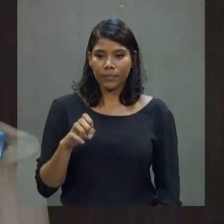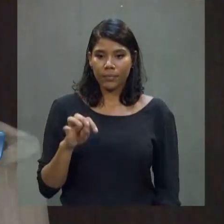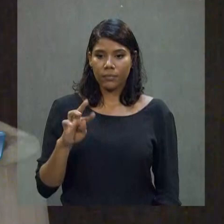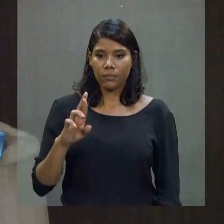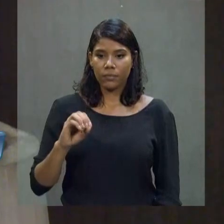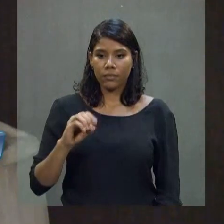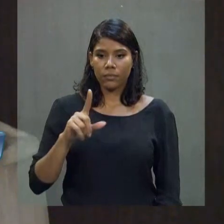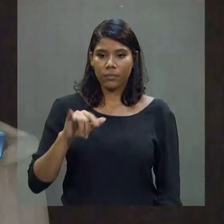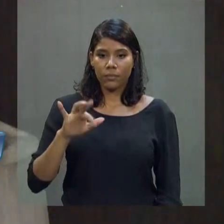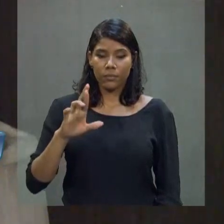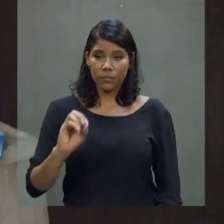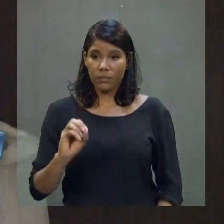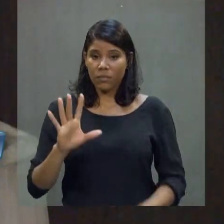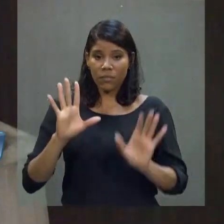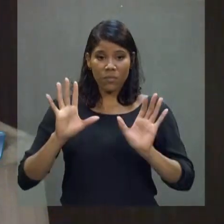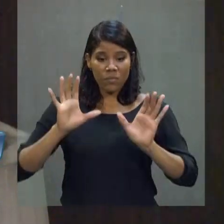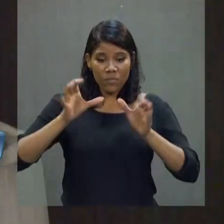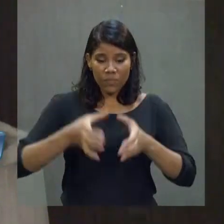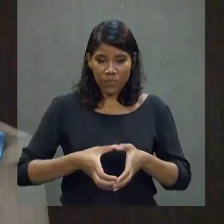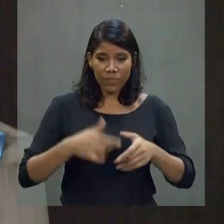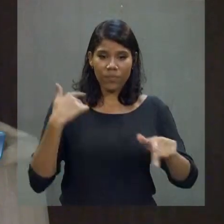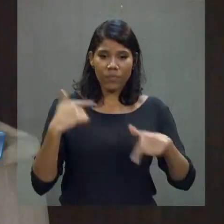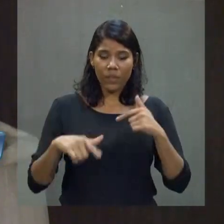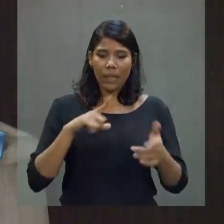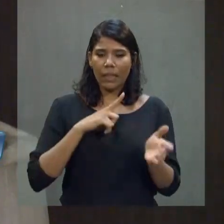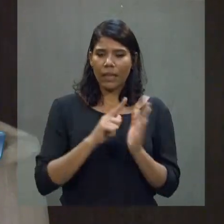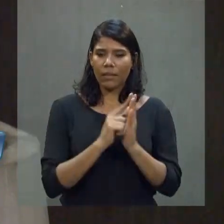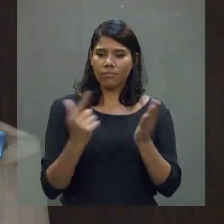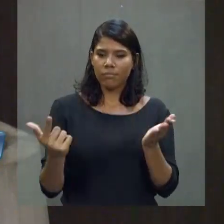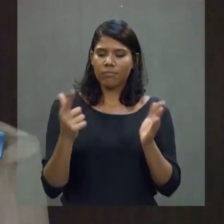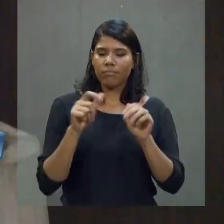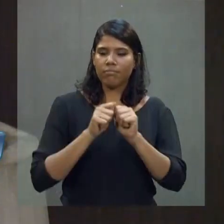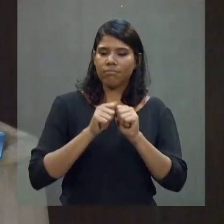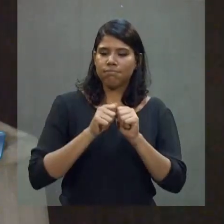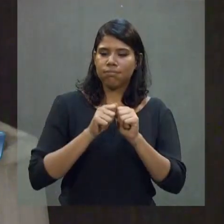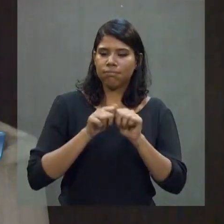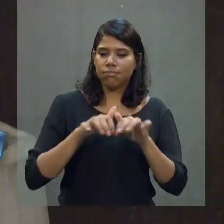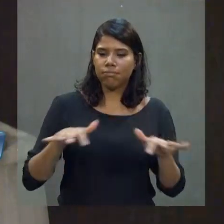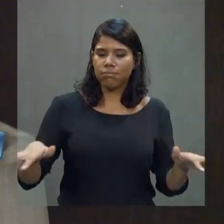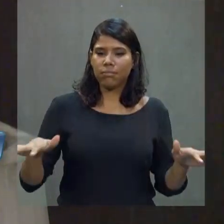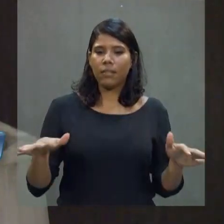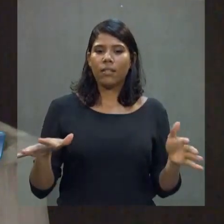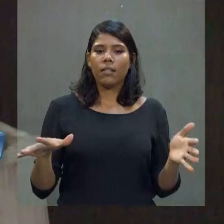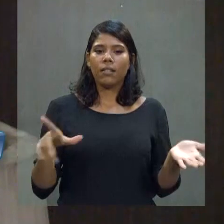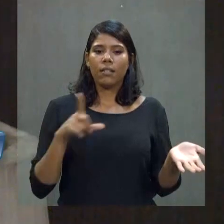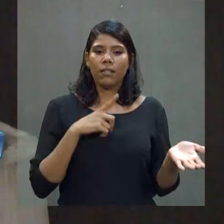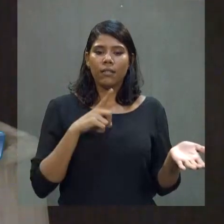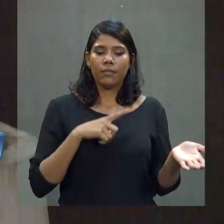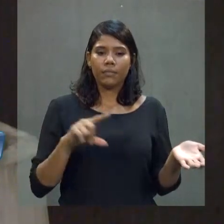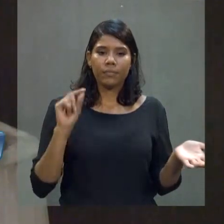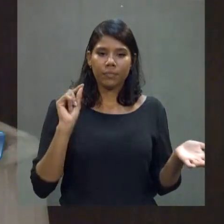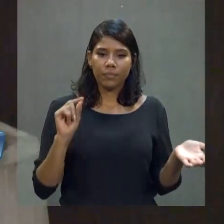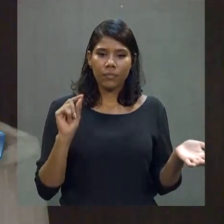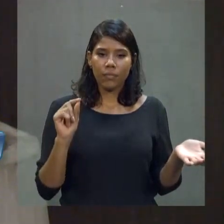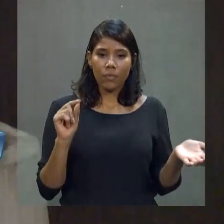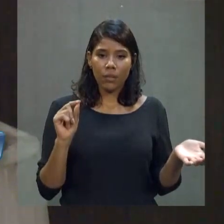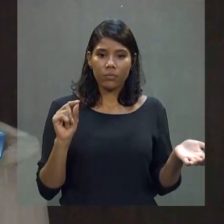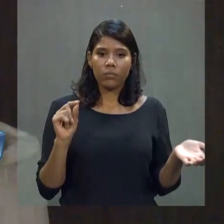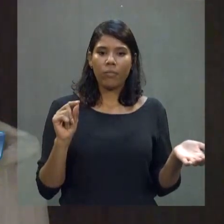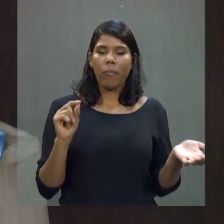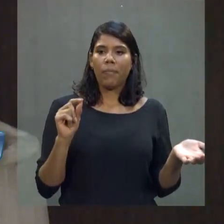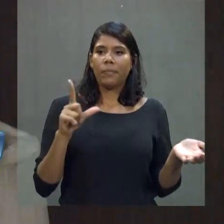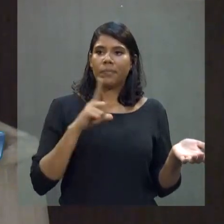Brasil inteiro, e aqui há várias matérias de jornal, dão conta de